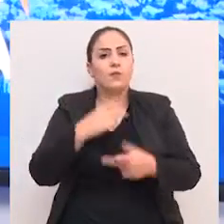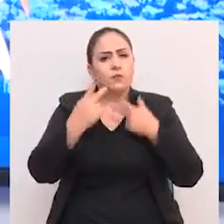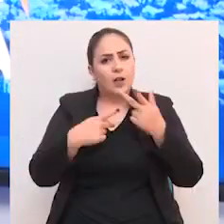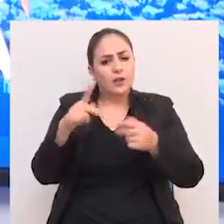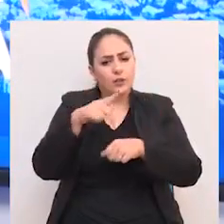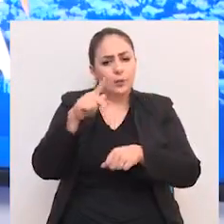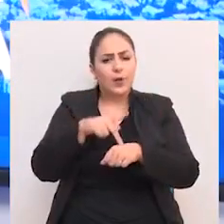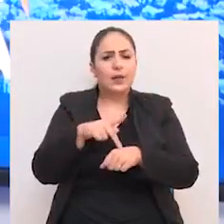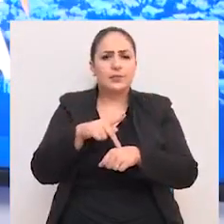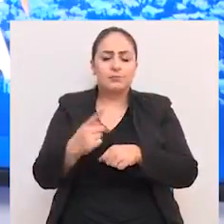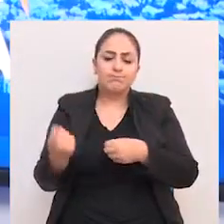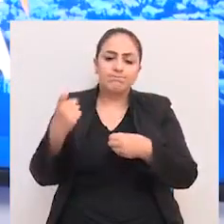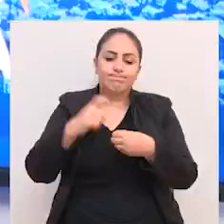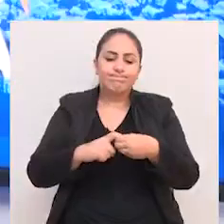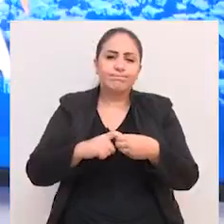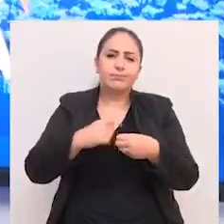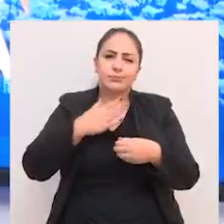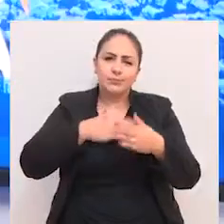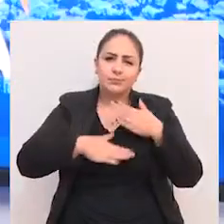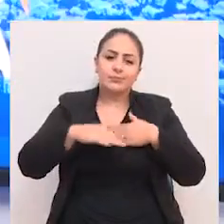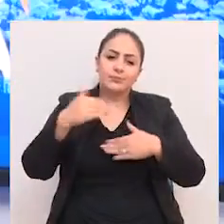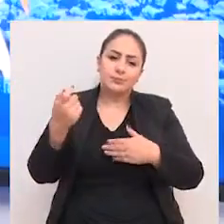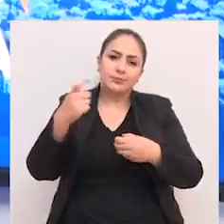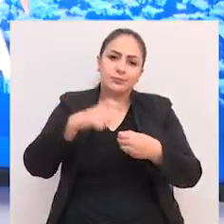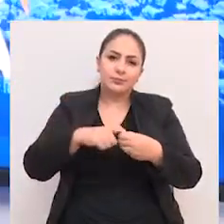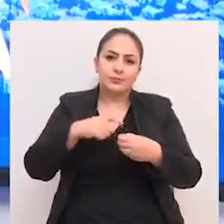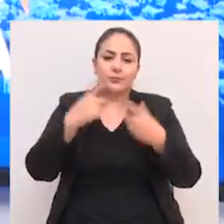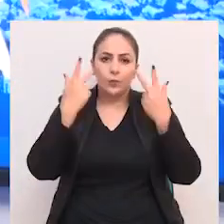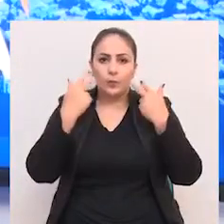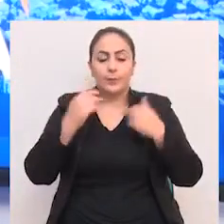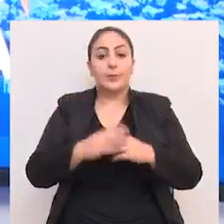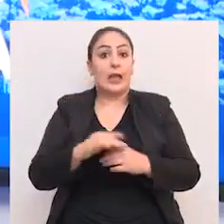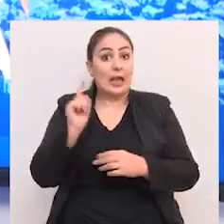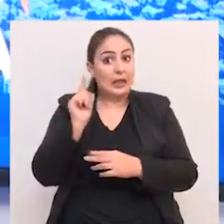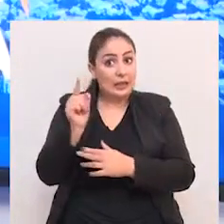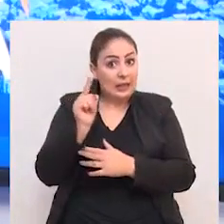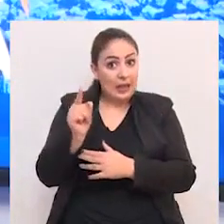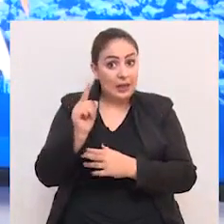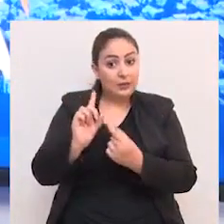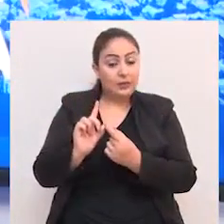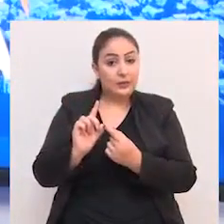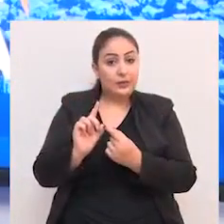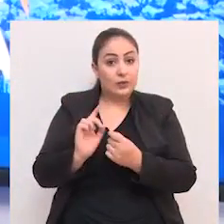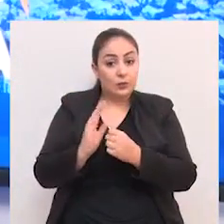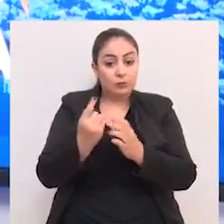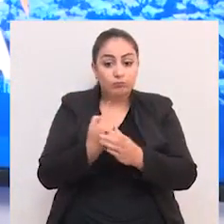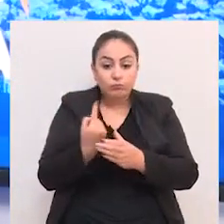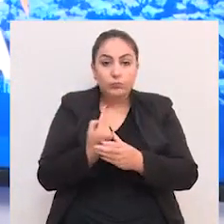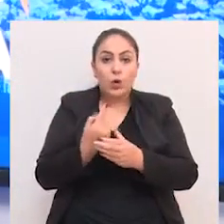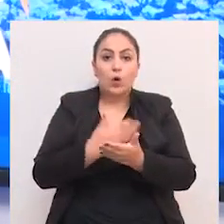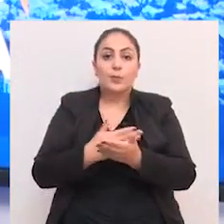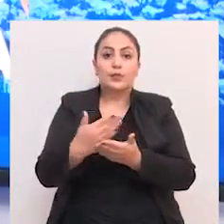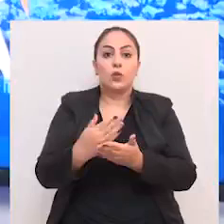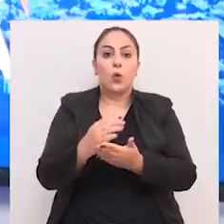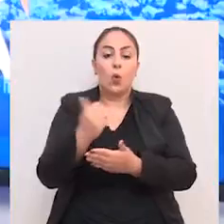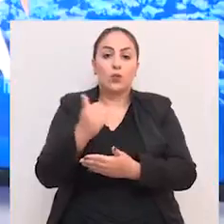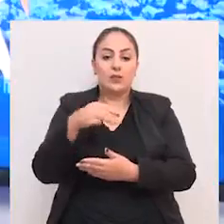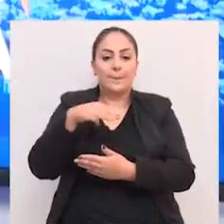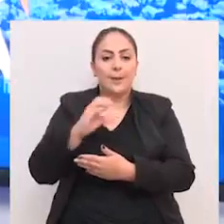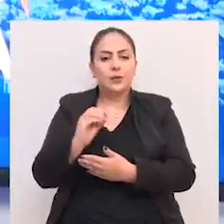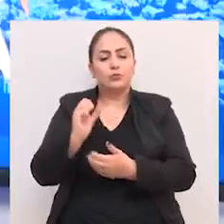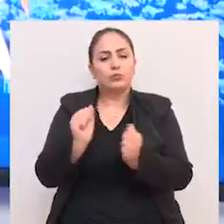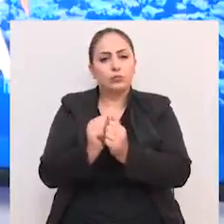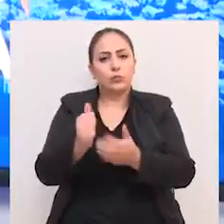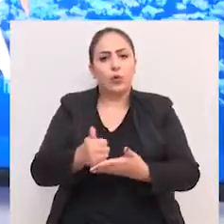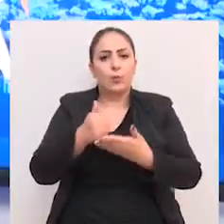que o país está voltando gradativamente à rotina. Lá, o isolamento começou em 11 de março, com o apoio